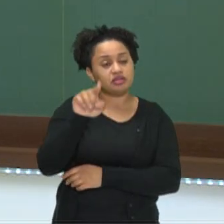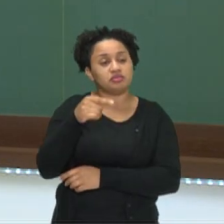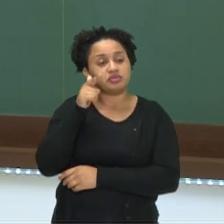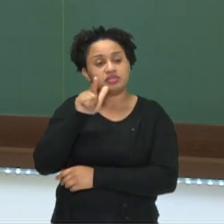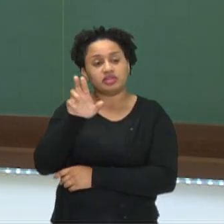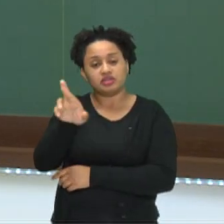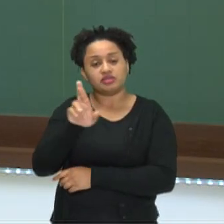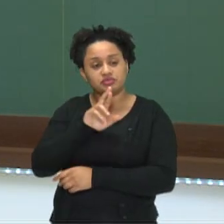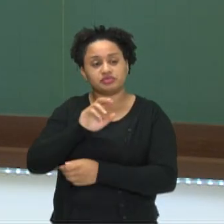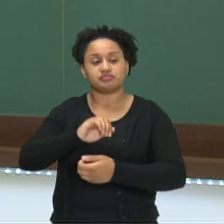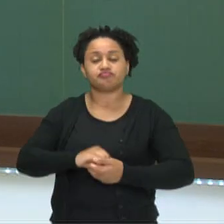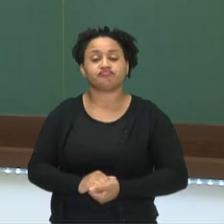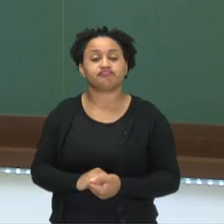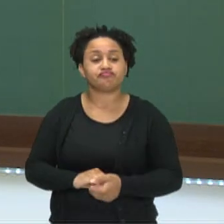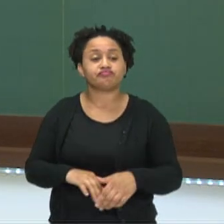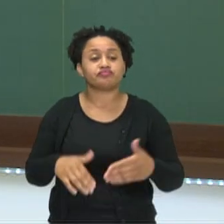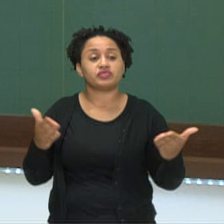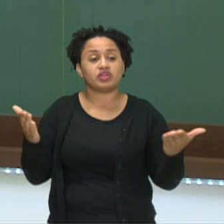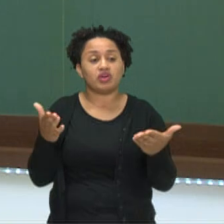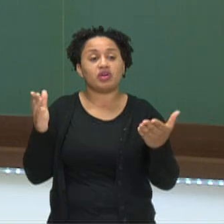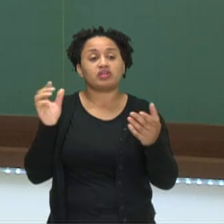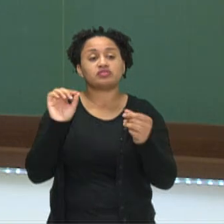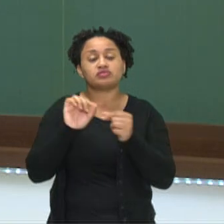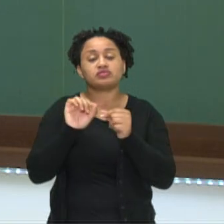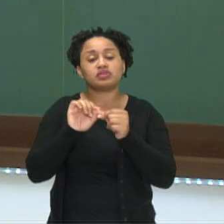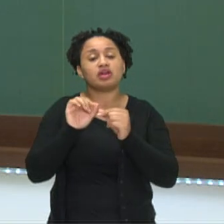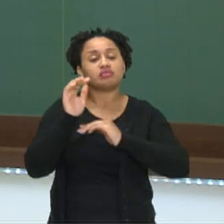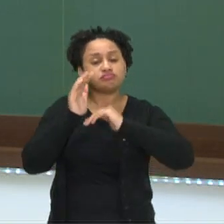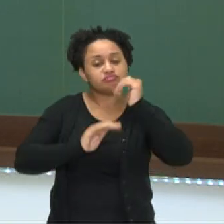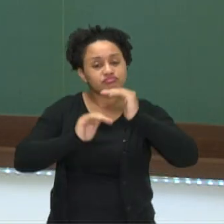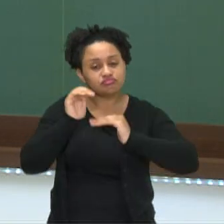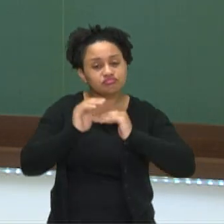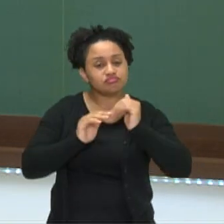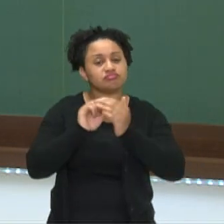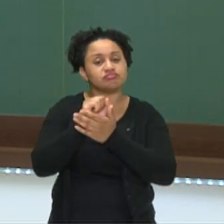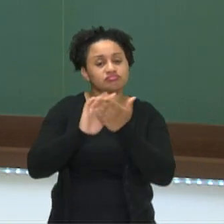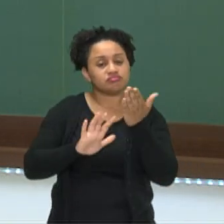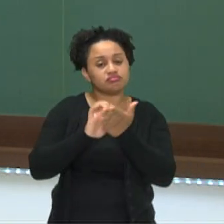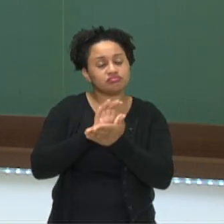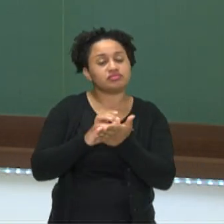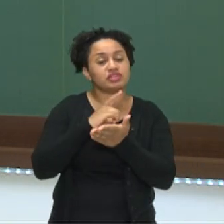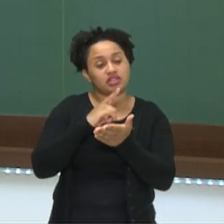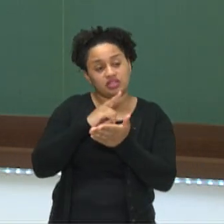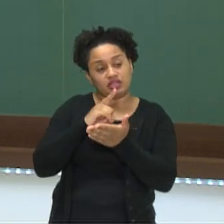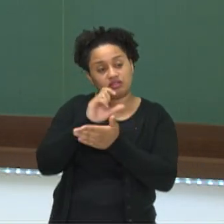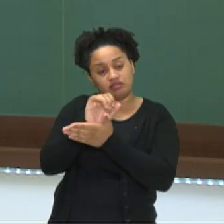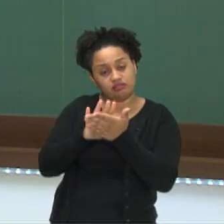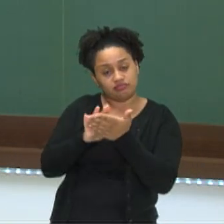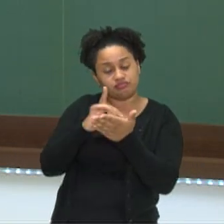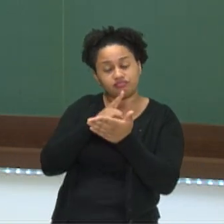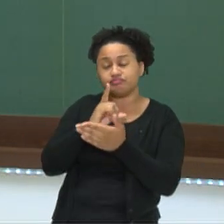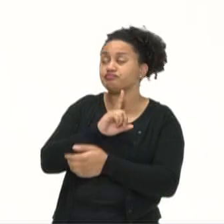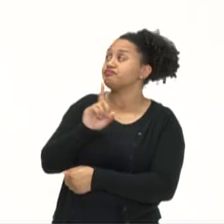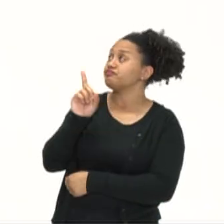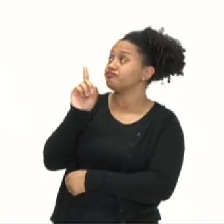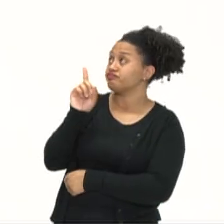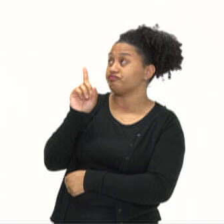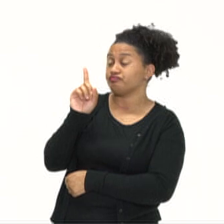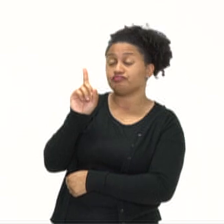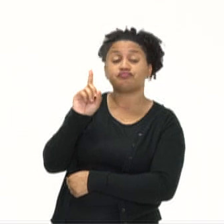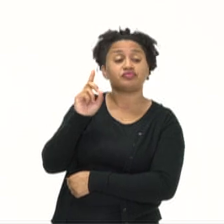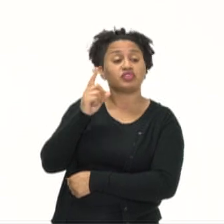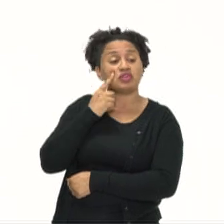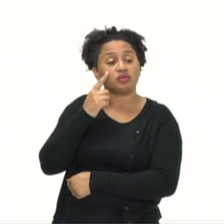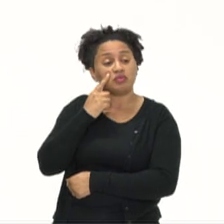é tão importante. Então, vamos lá trabalhar um pouquinho dentro desse exercício aqui. Ele fala, determine o conjunto